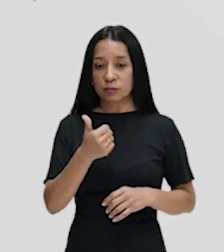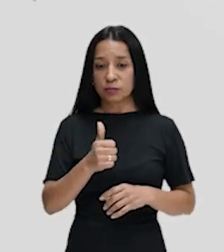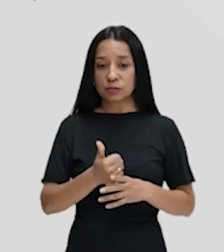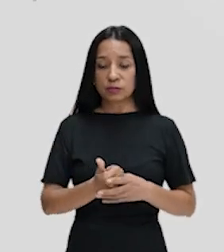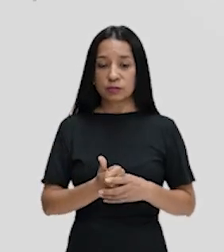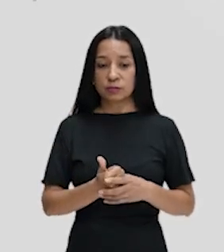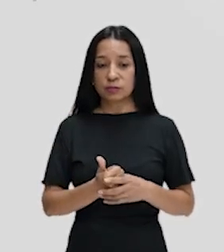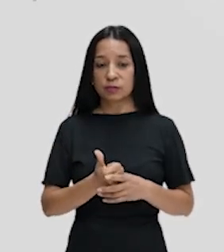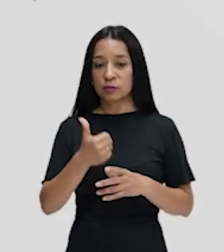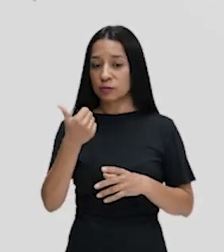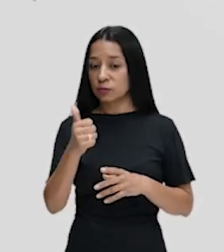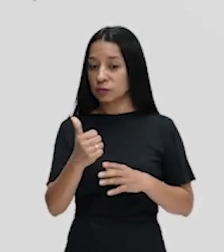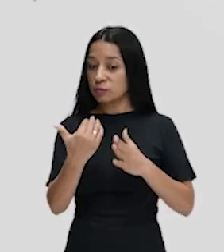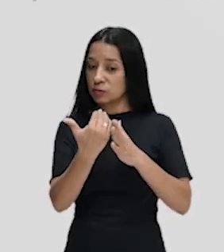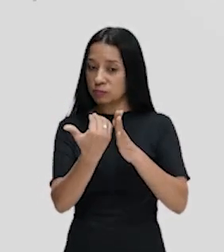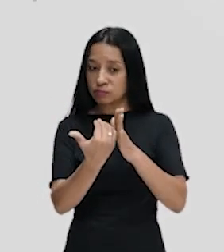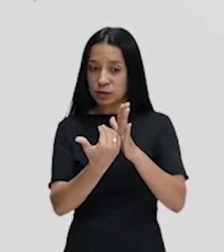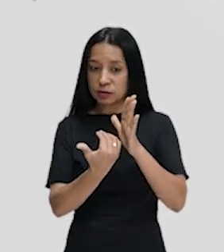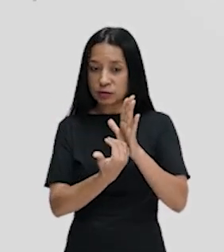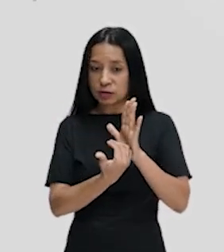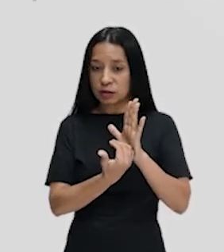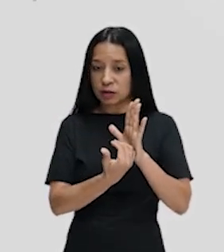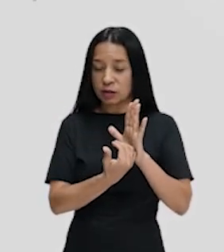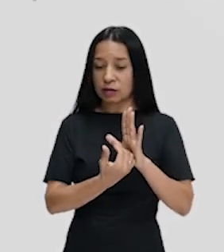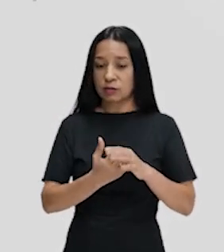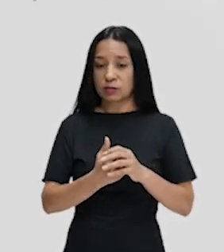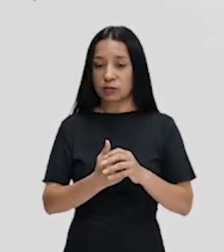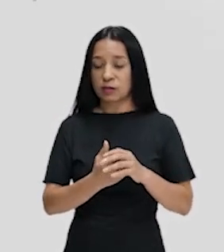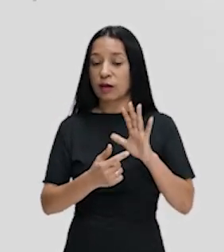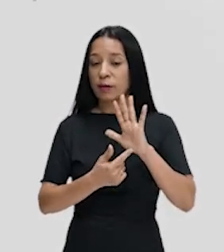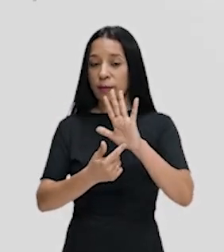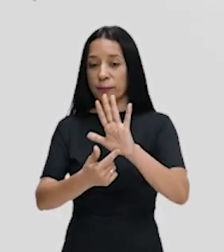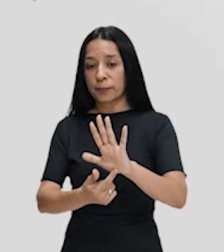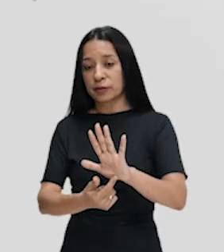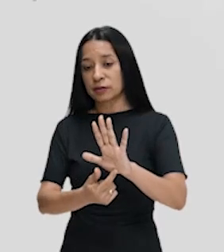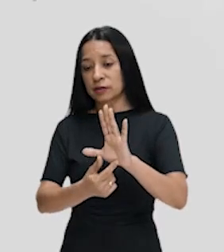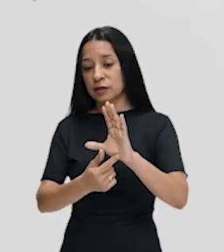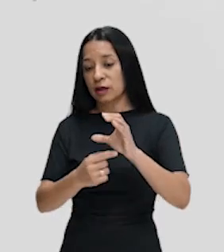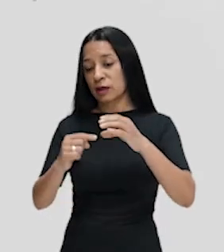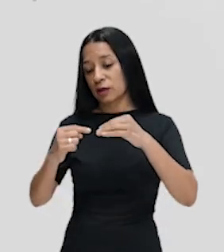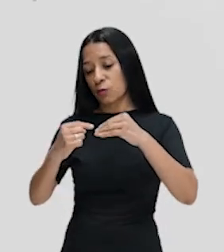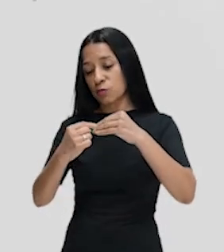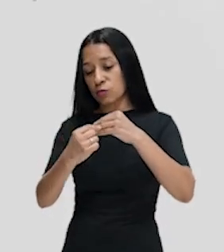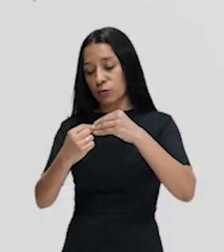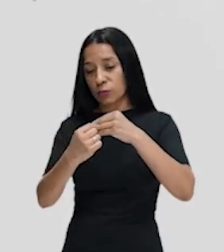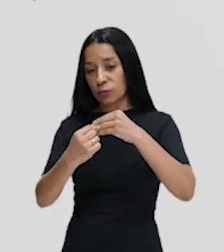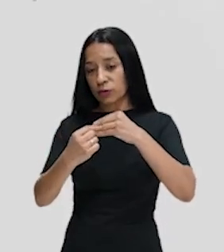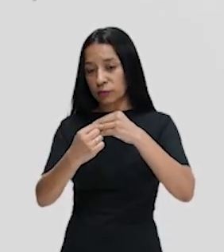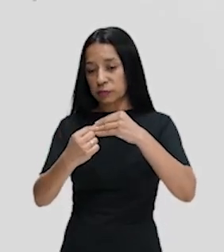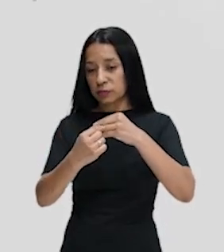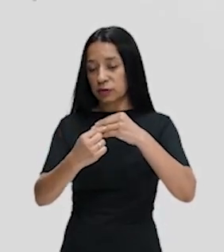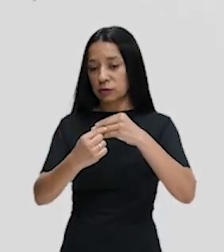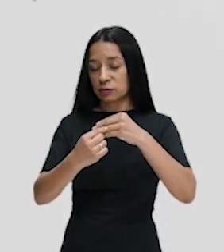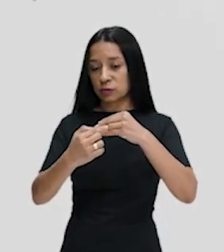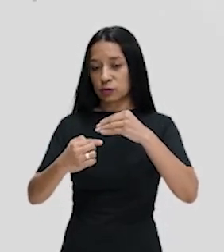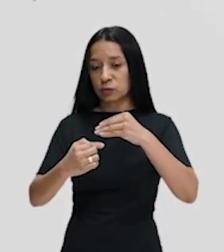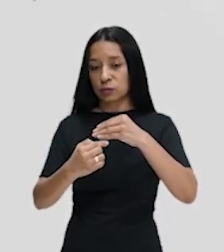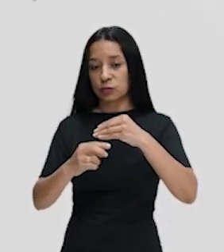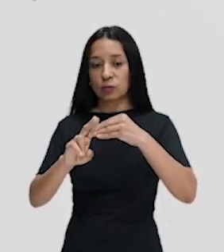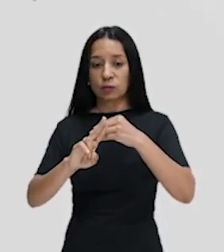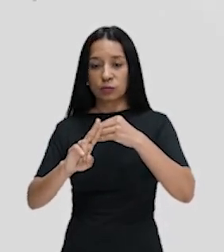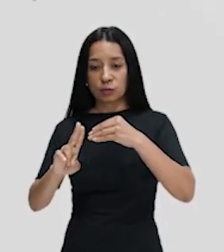escala zoológica a apresentarem uma cavidade corporal. Essa cavidade é chamada de